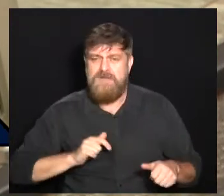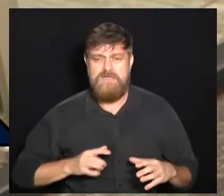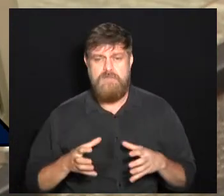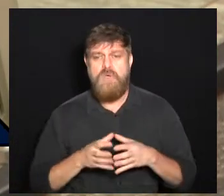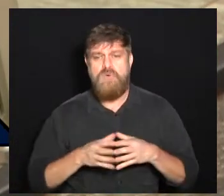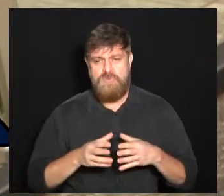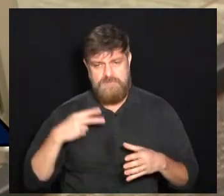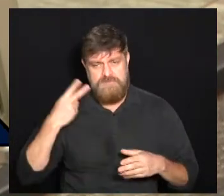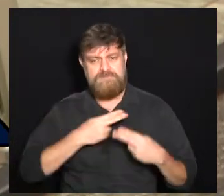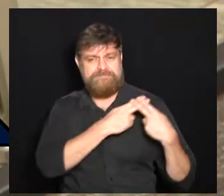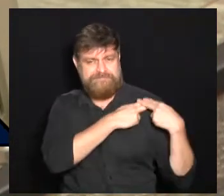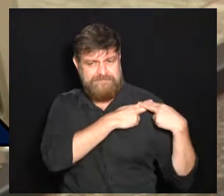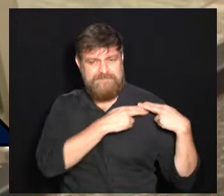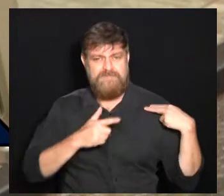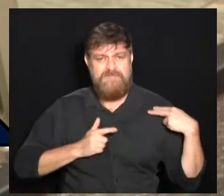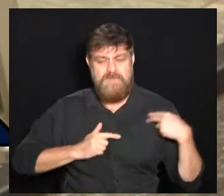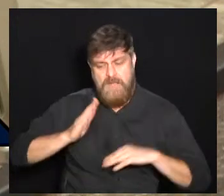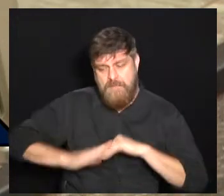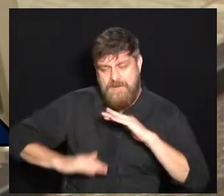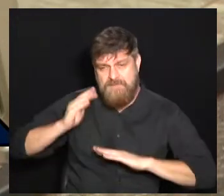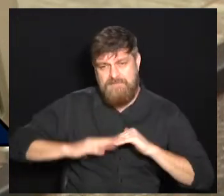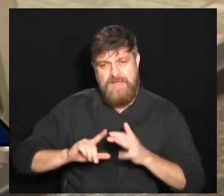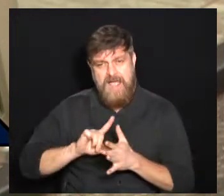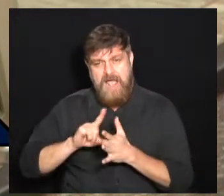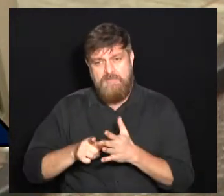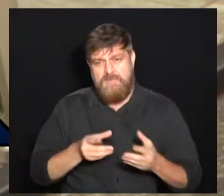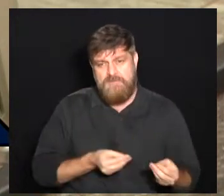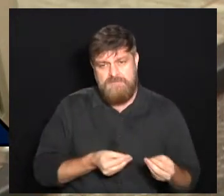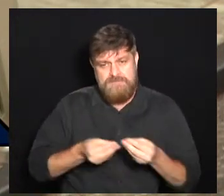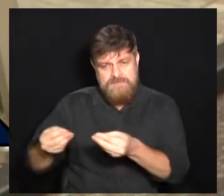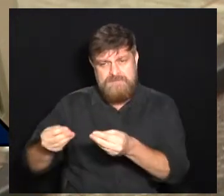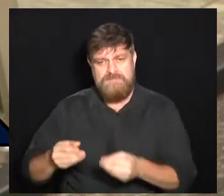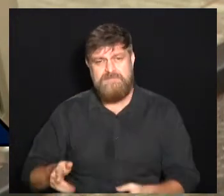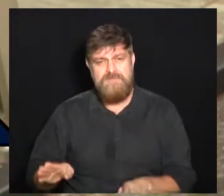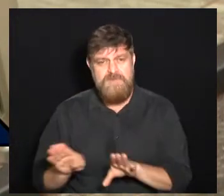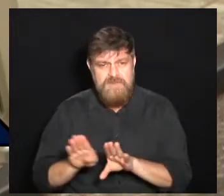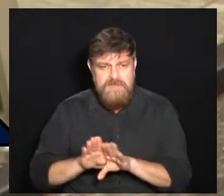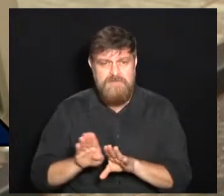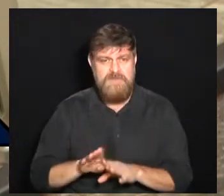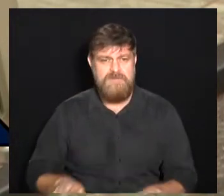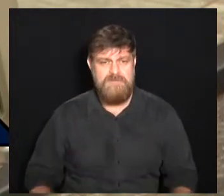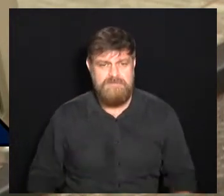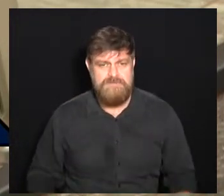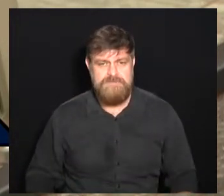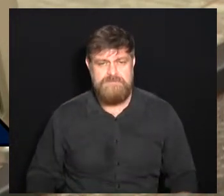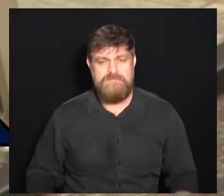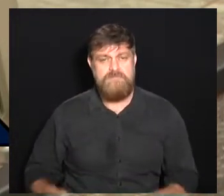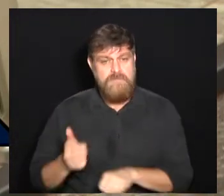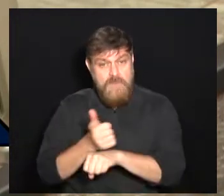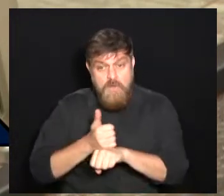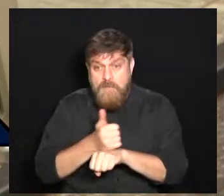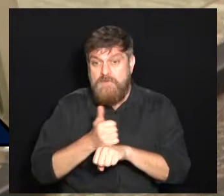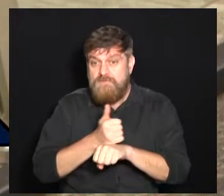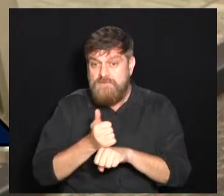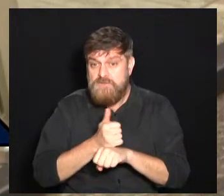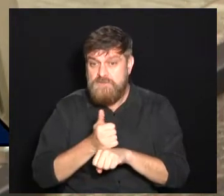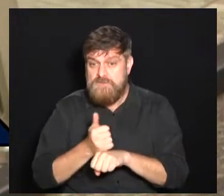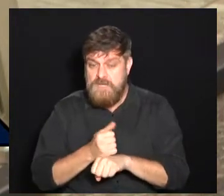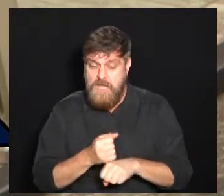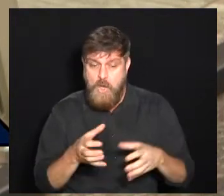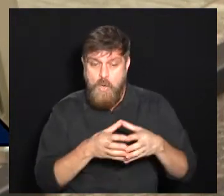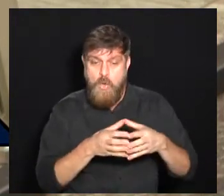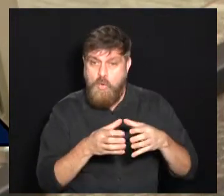vai fazer, para que possa encaminhar até mesmo os mesmos profissionais para essa nova